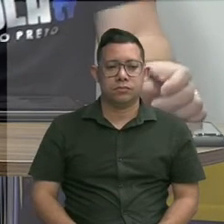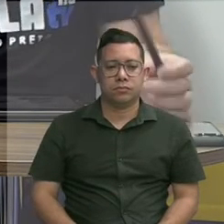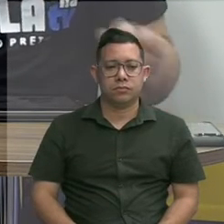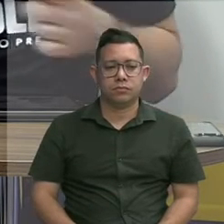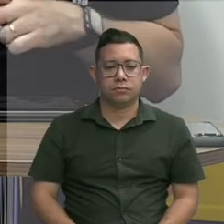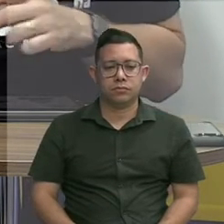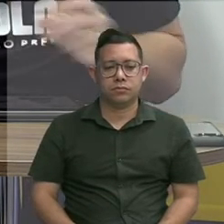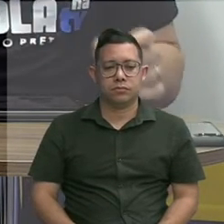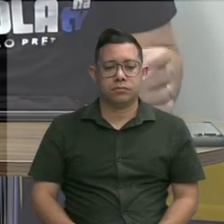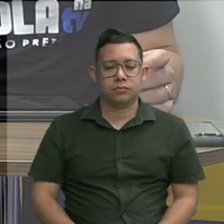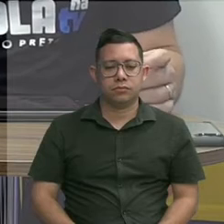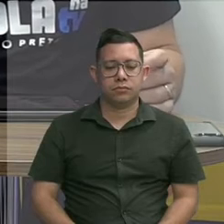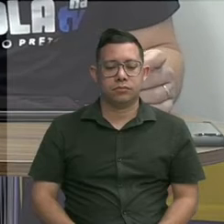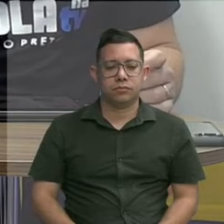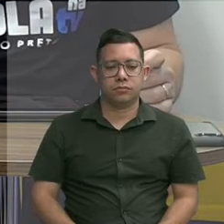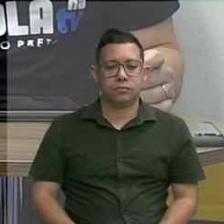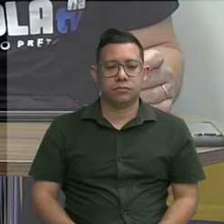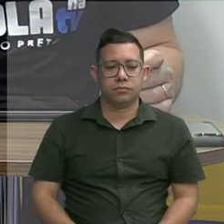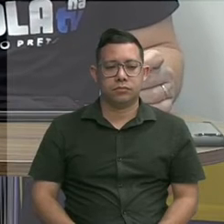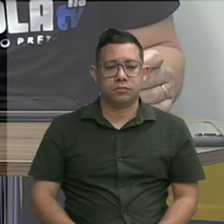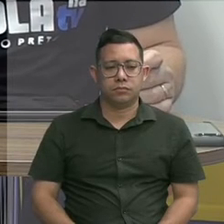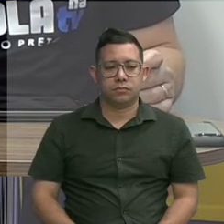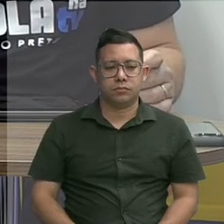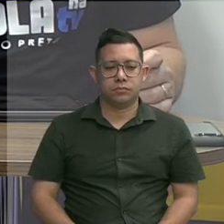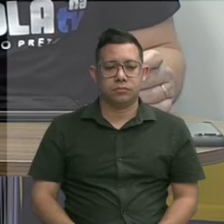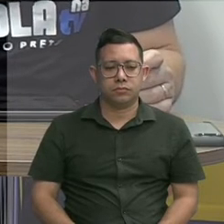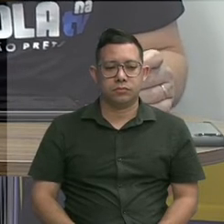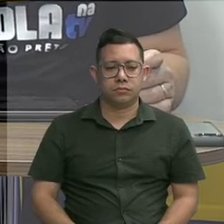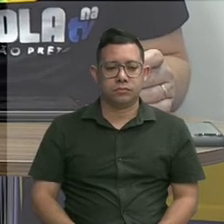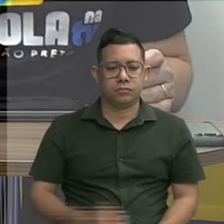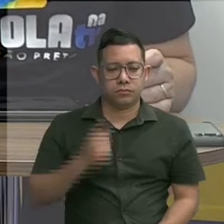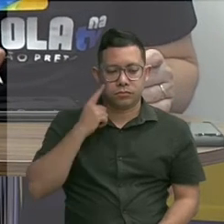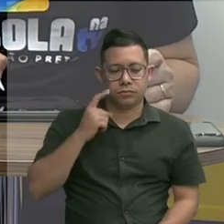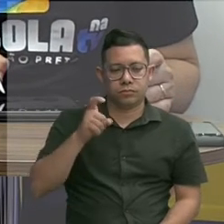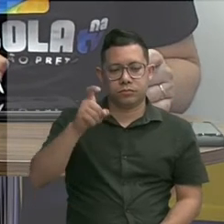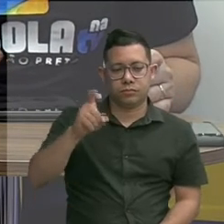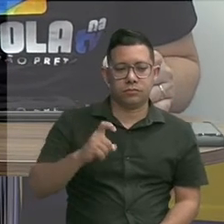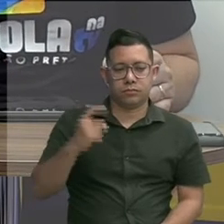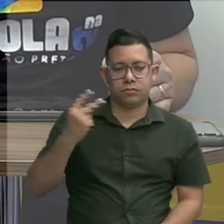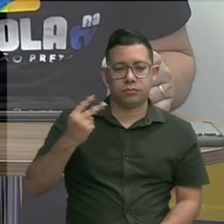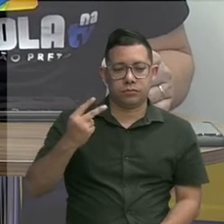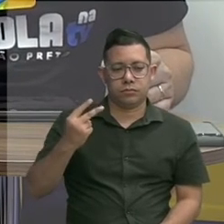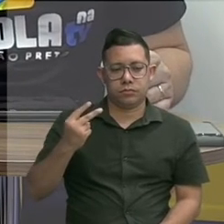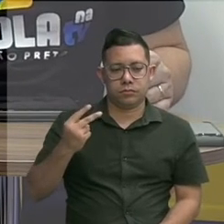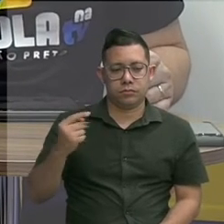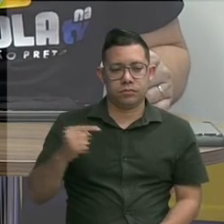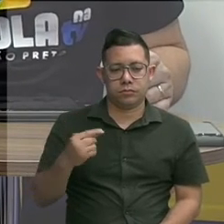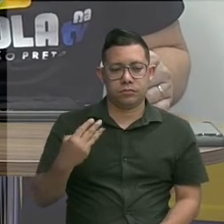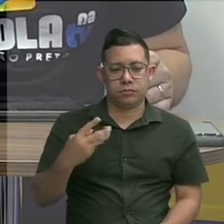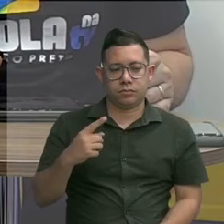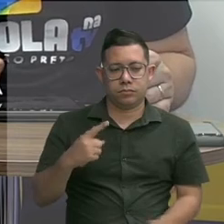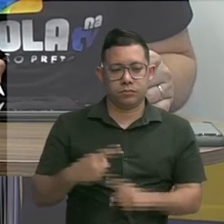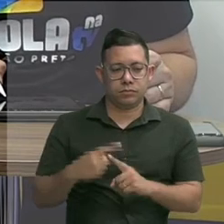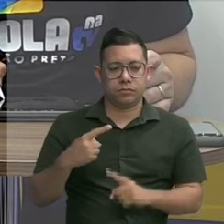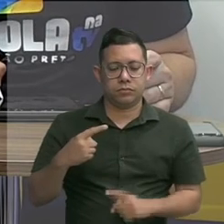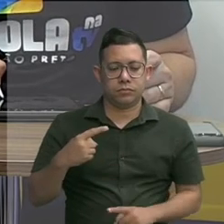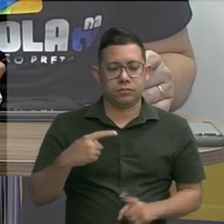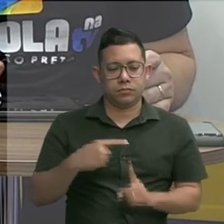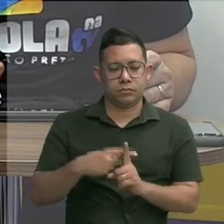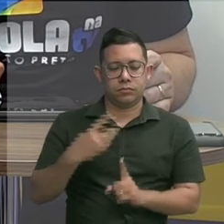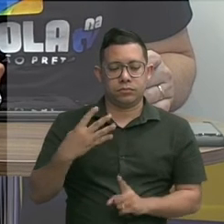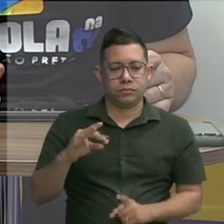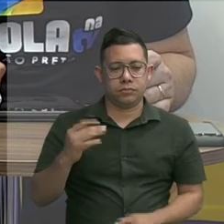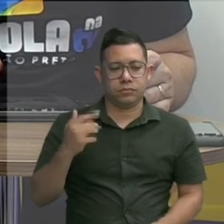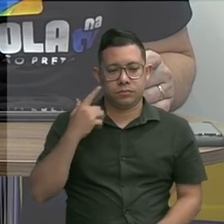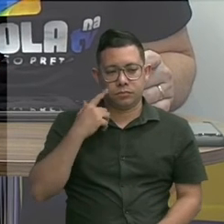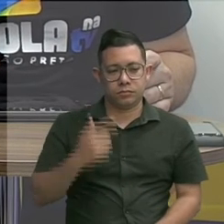quê que a gente poderia fazer ó vou pegar a equação aqui ó x ao quadrado menos 3X + 4 = 0 a